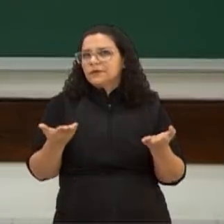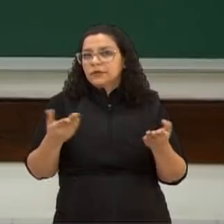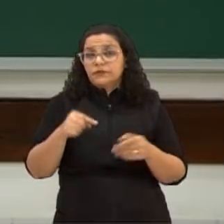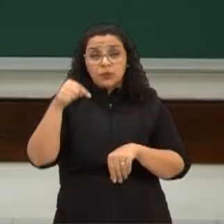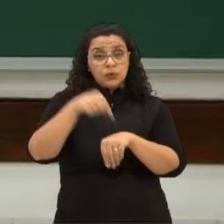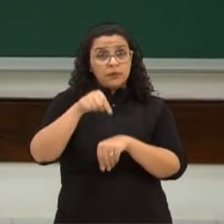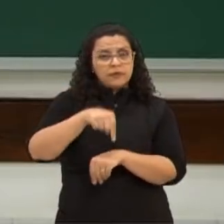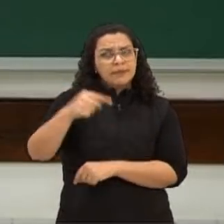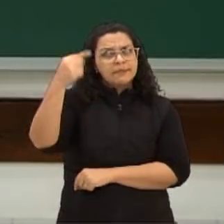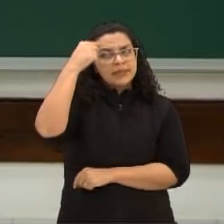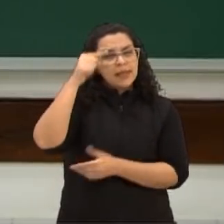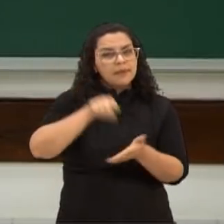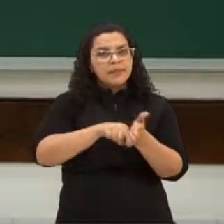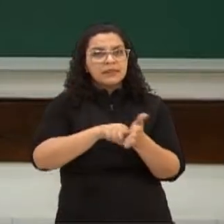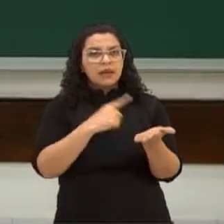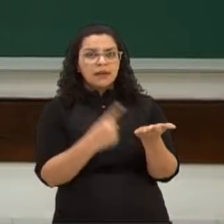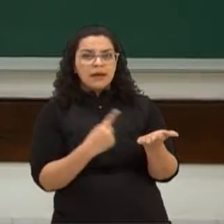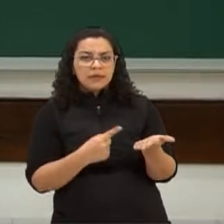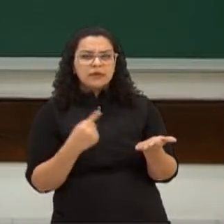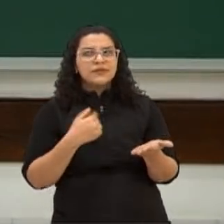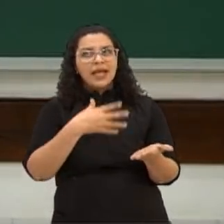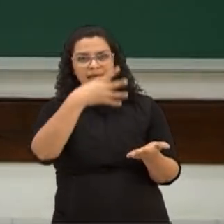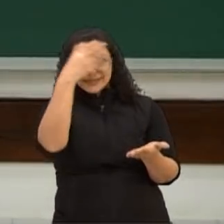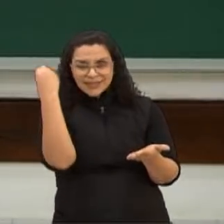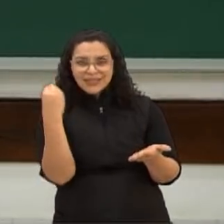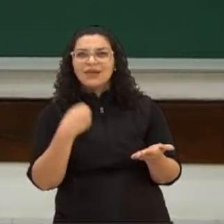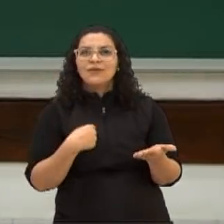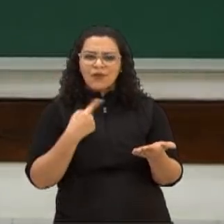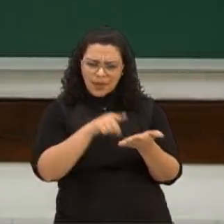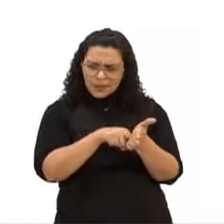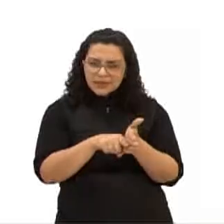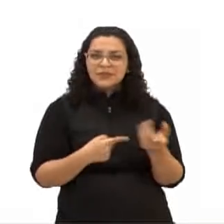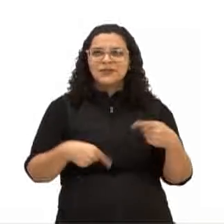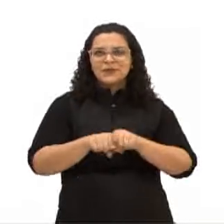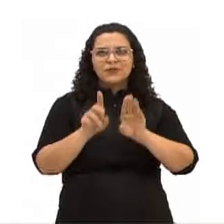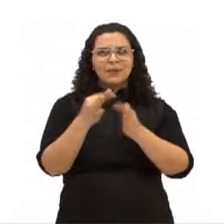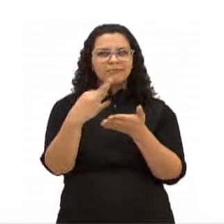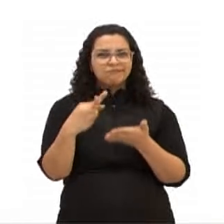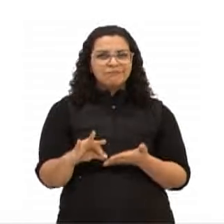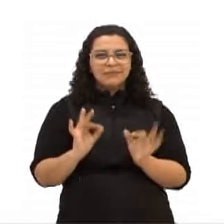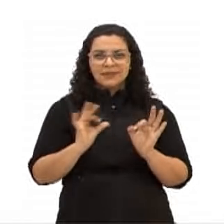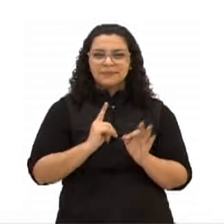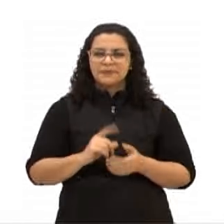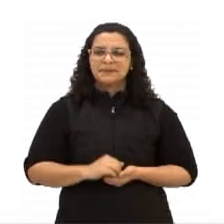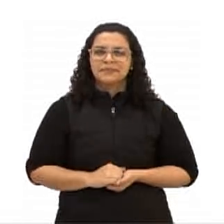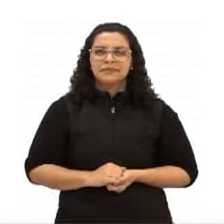Vou dar um tempo para você pesquisar aí no seu caderno, caso você não se lembre, e eu já volto para a gente continuar.